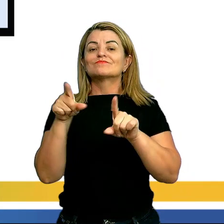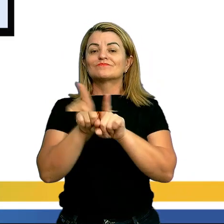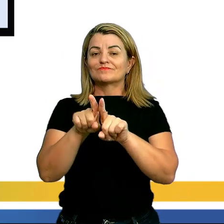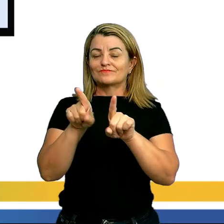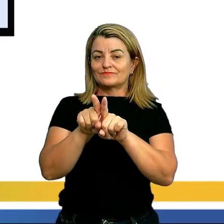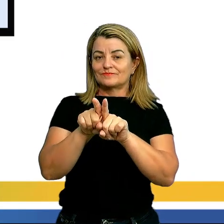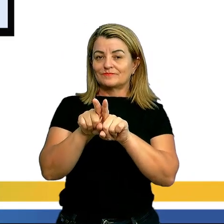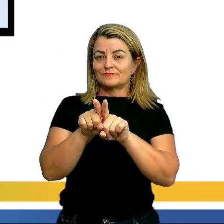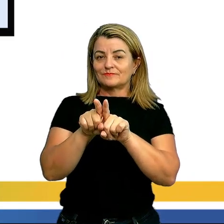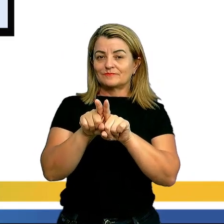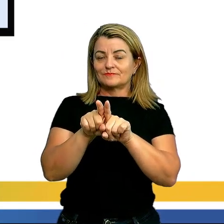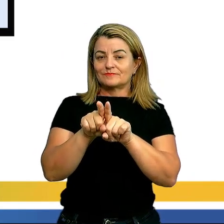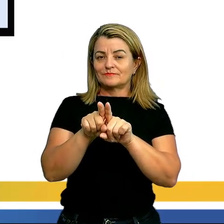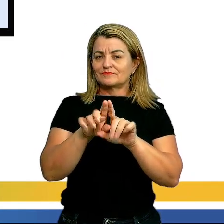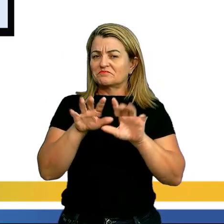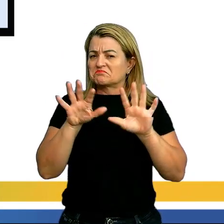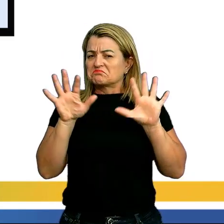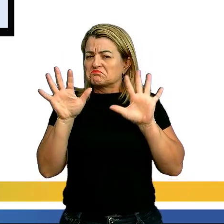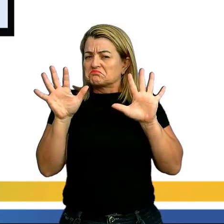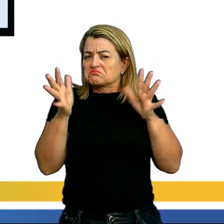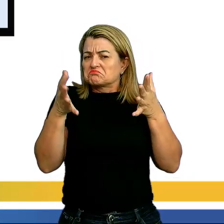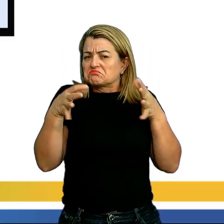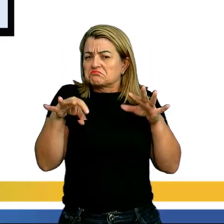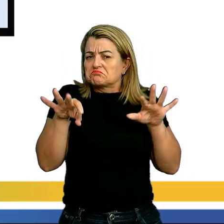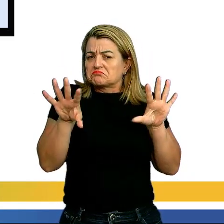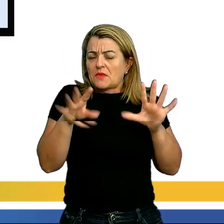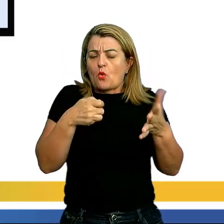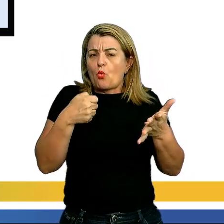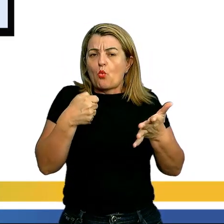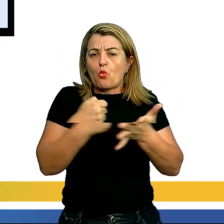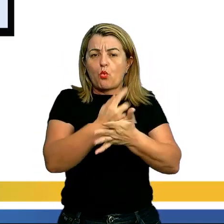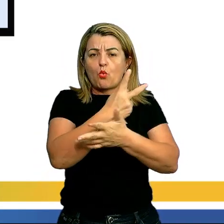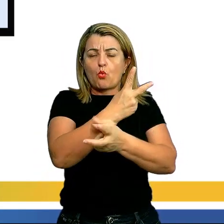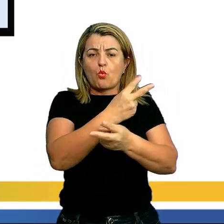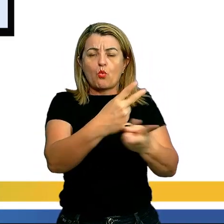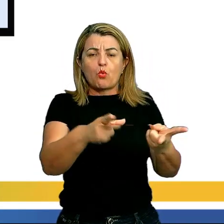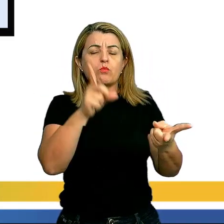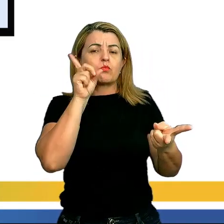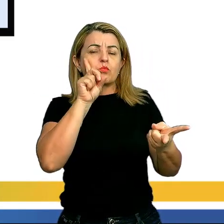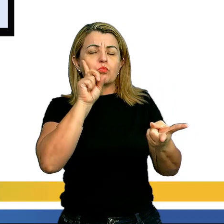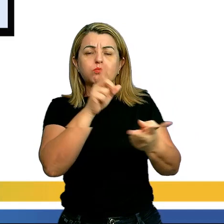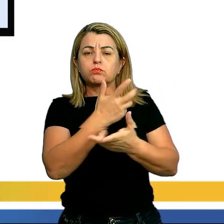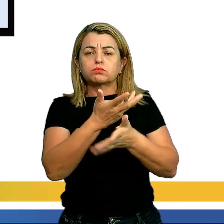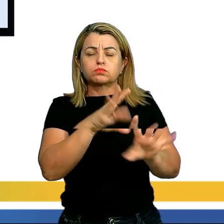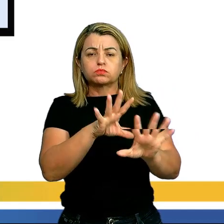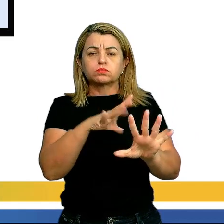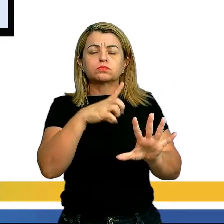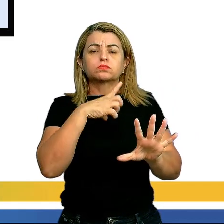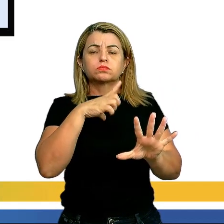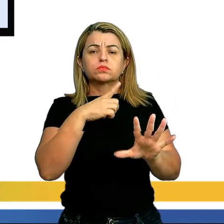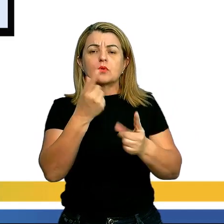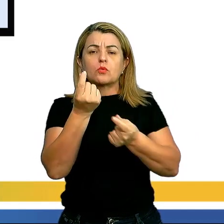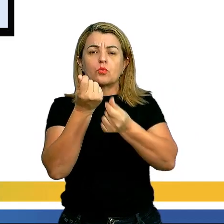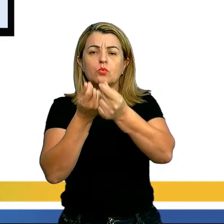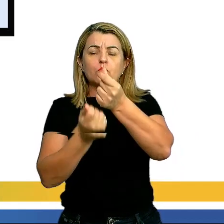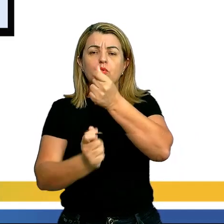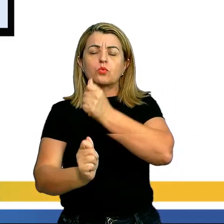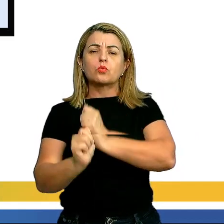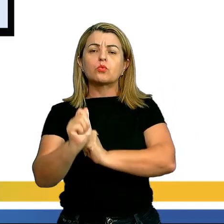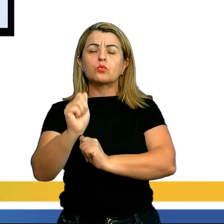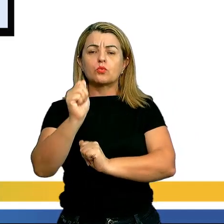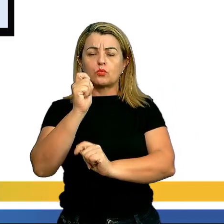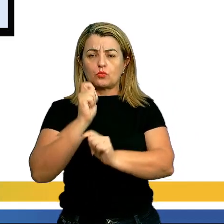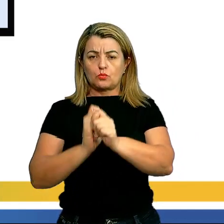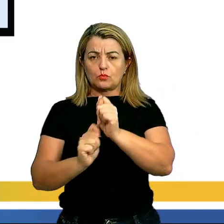também não está mais afim de comprar os produtos americanos, né? Eles estão interessados em recuperar suas economias e